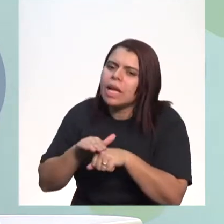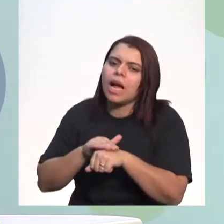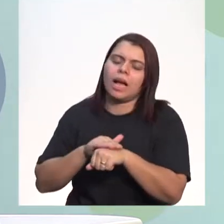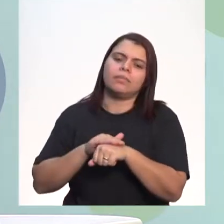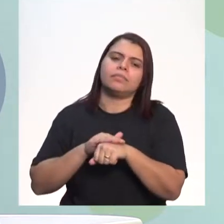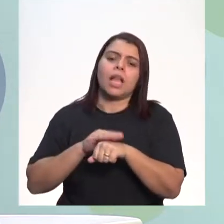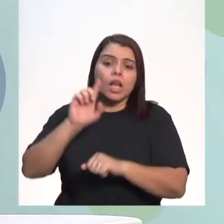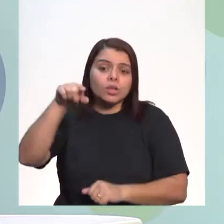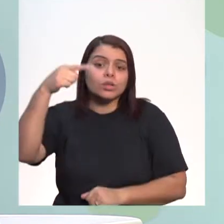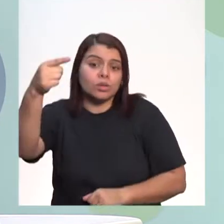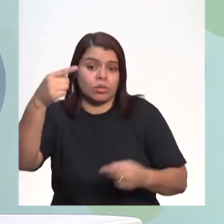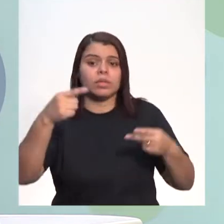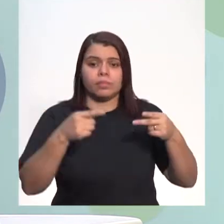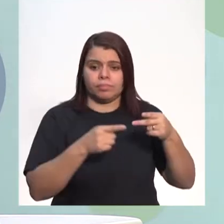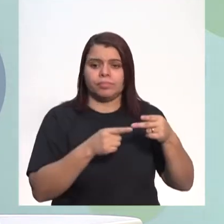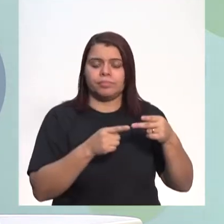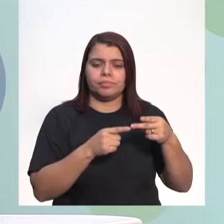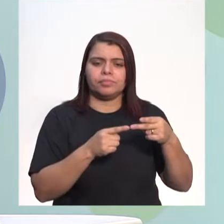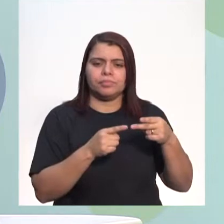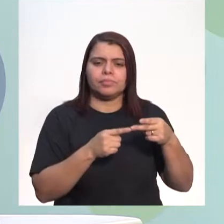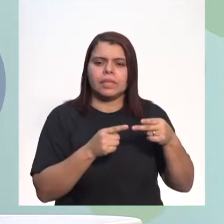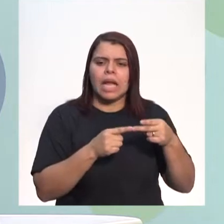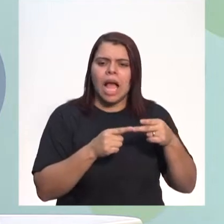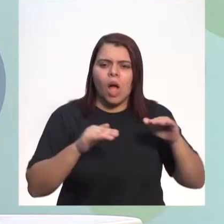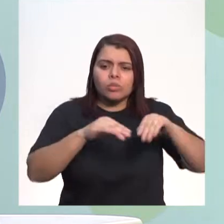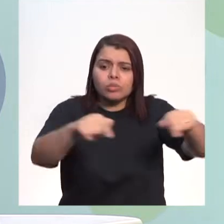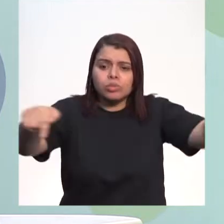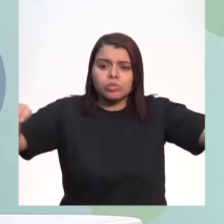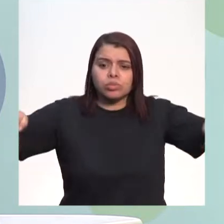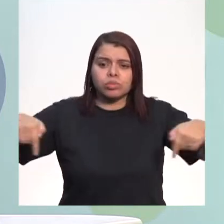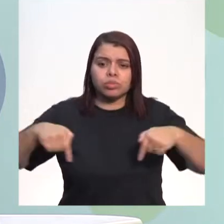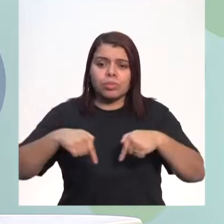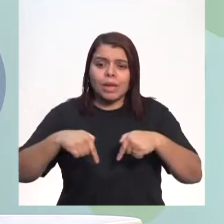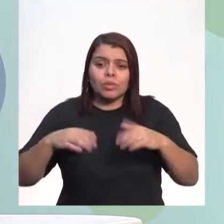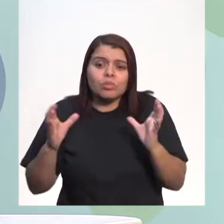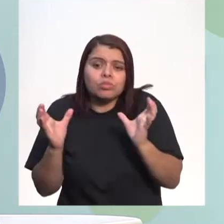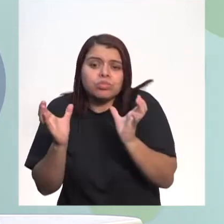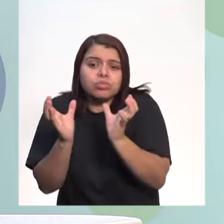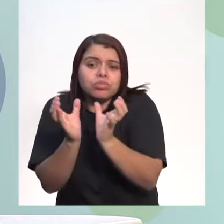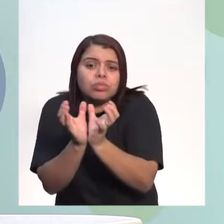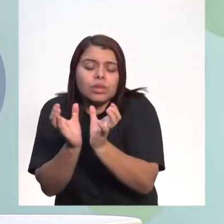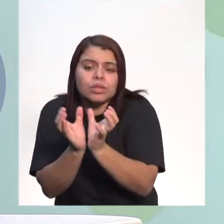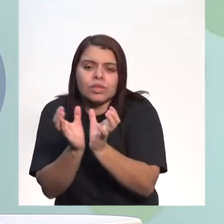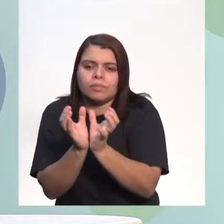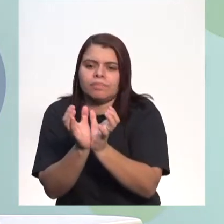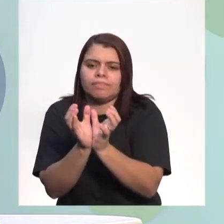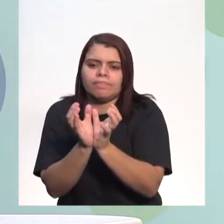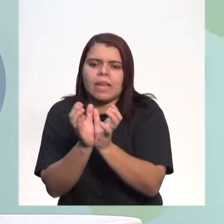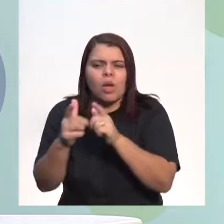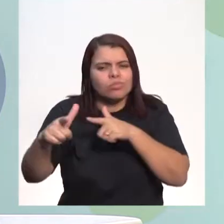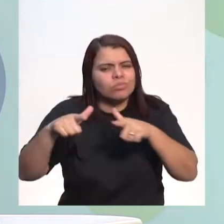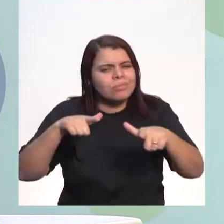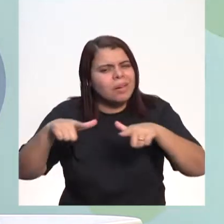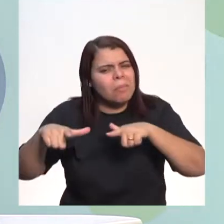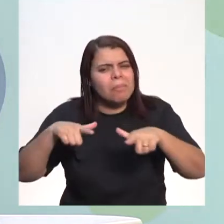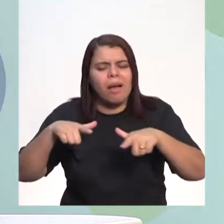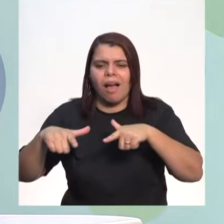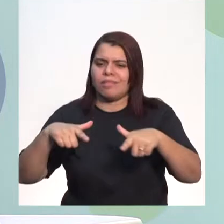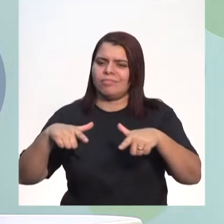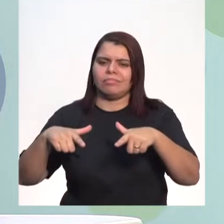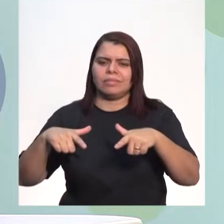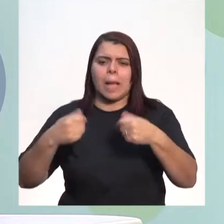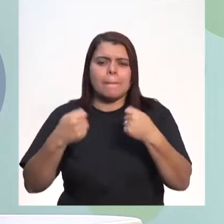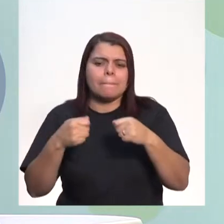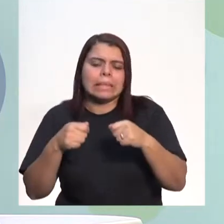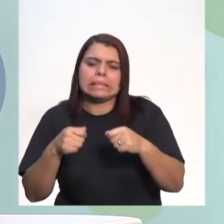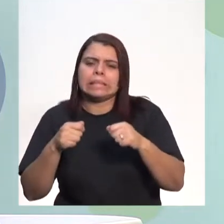item que nós já havíamos mencionado também é o espaço coletivo. Então, é um trabalho, é uma proposta que tem que ser realizada com várias pessoas.